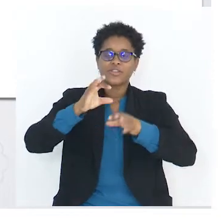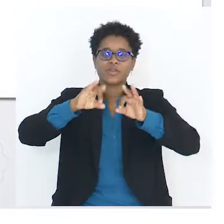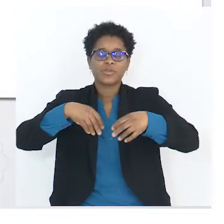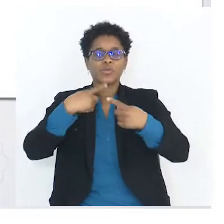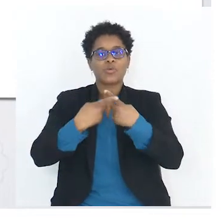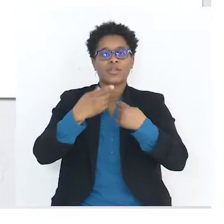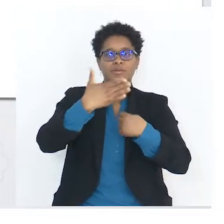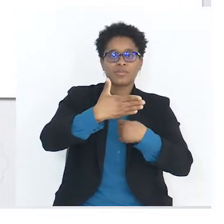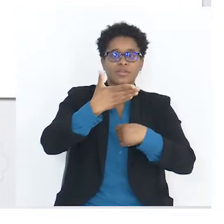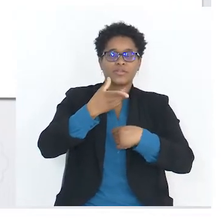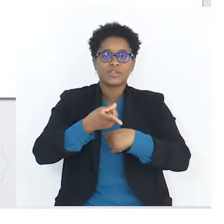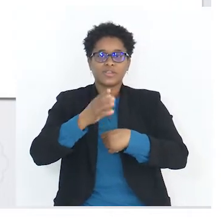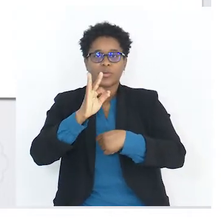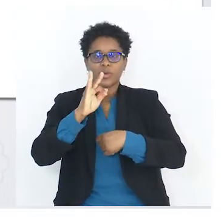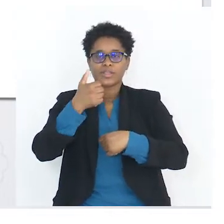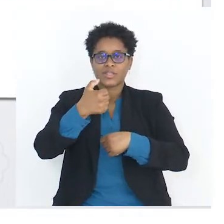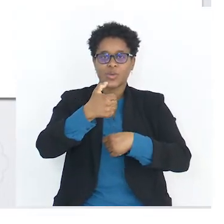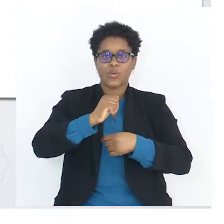ano 1945.